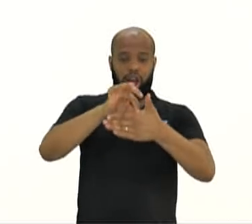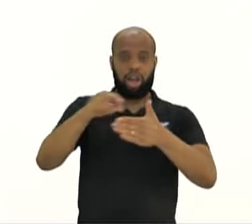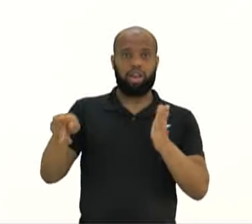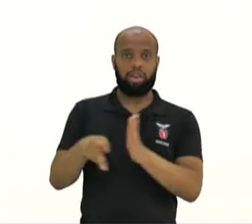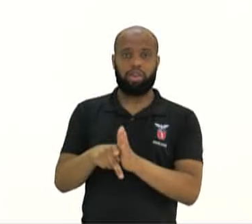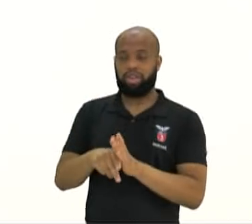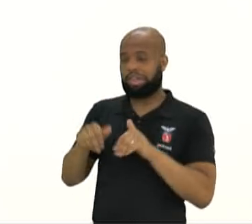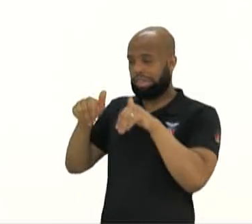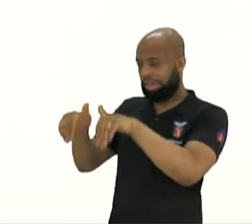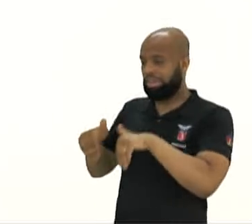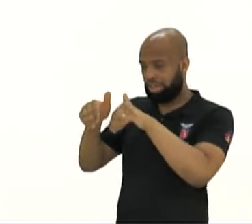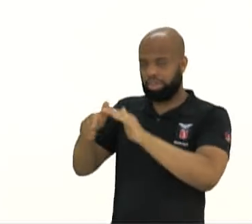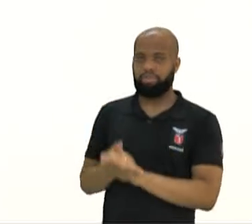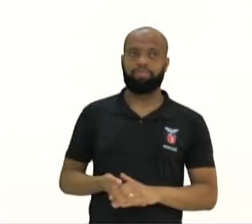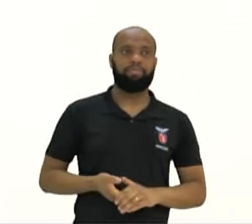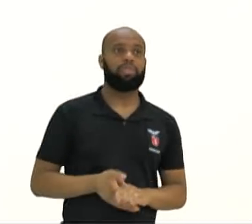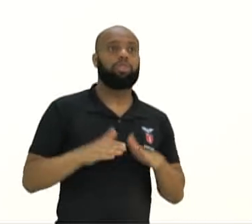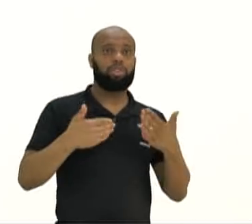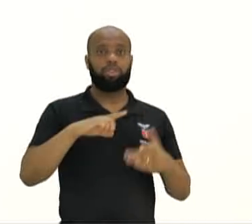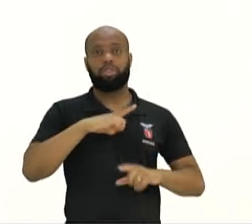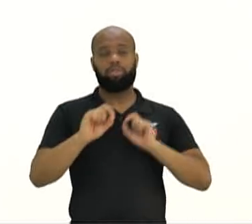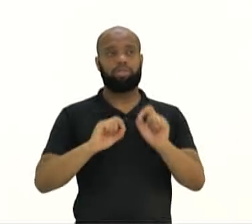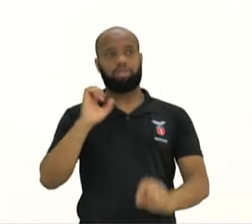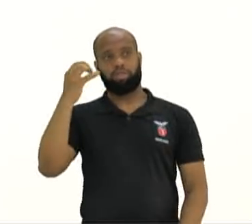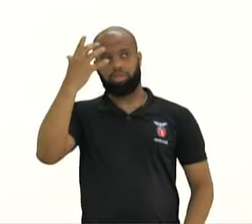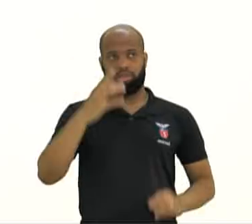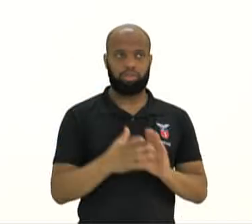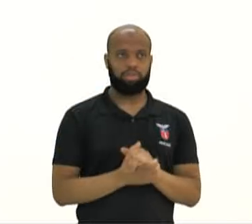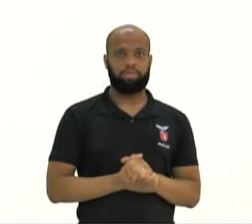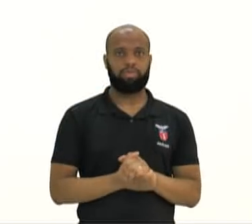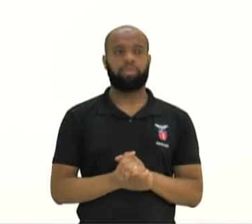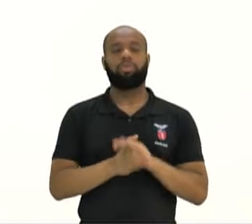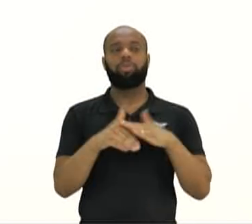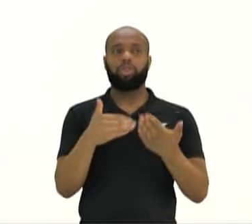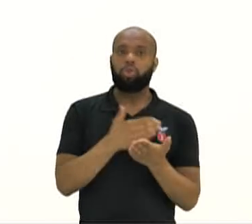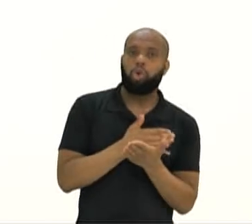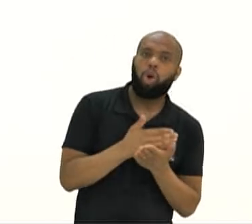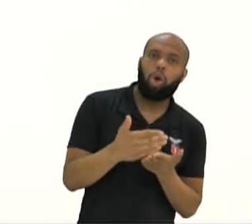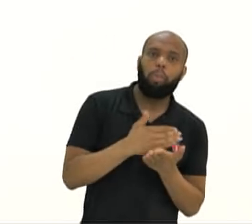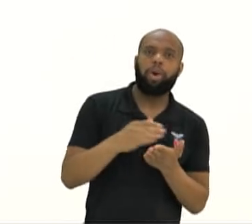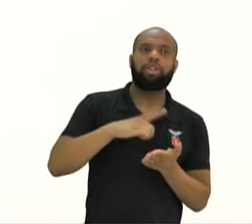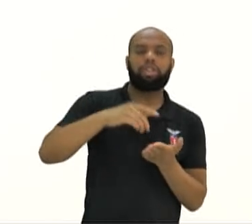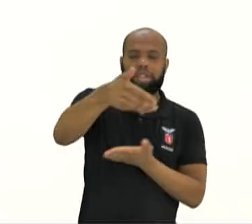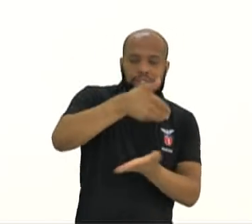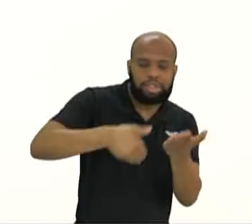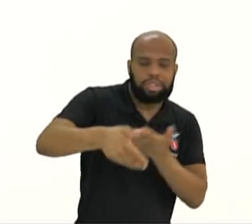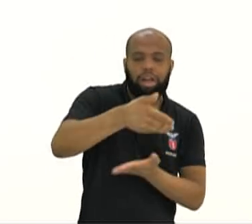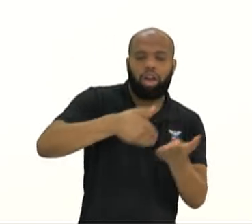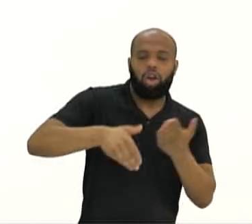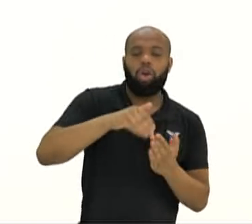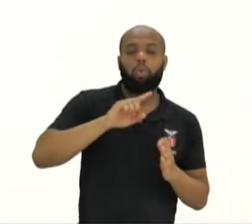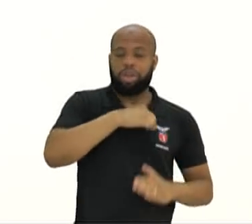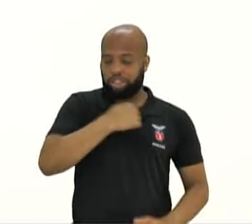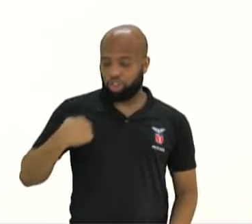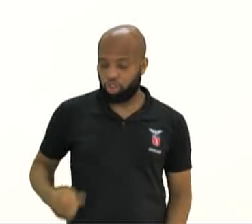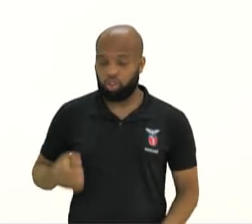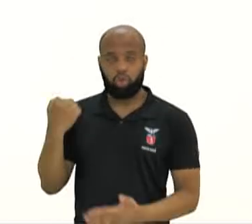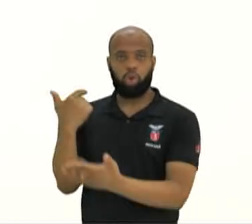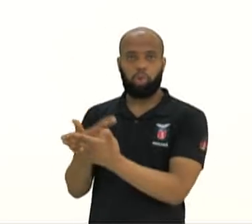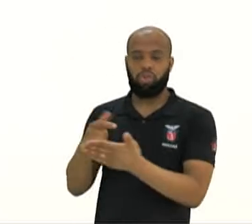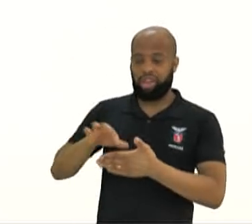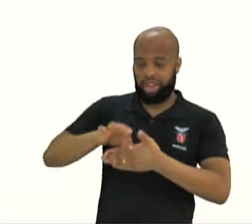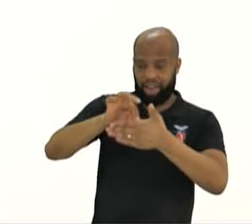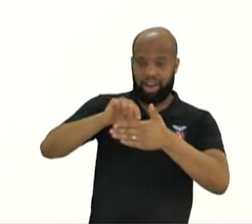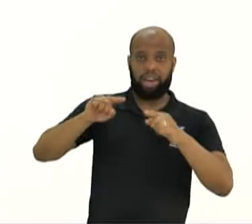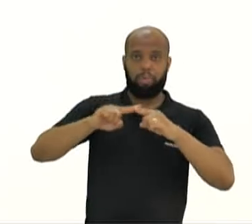Então, recentemente, eles começam a praticar essa troca comercial, a China comprando a carne e já logo vem a